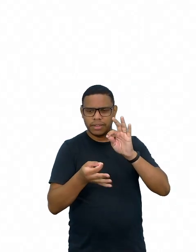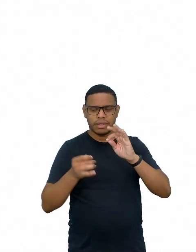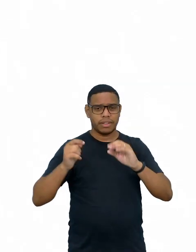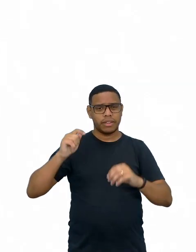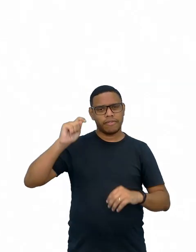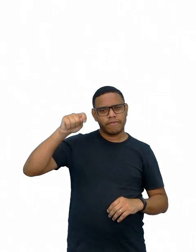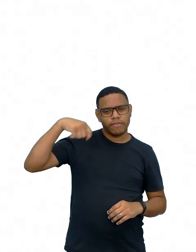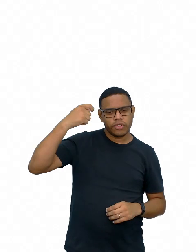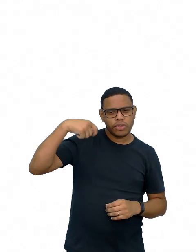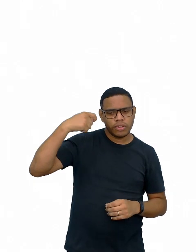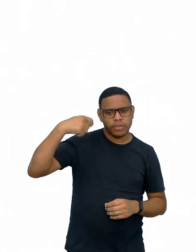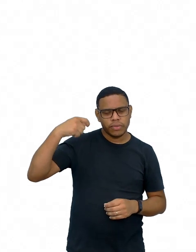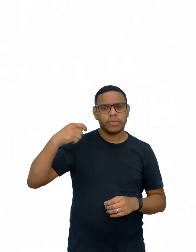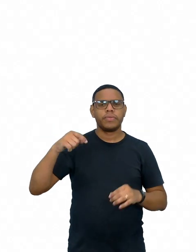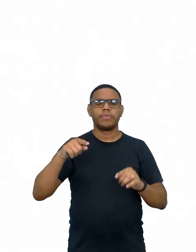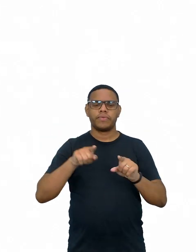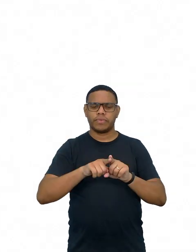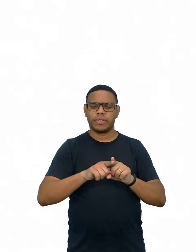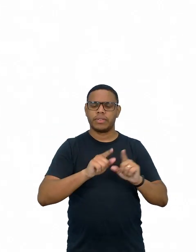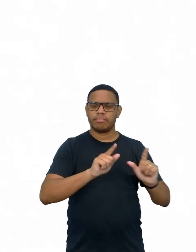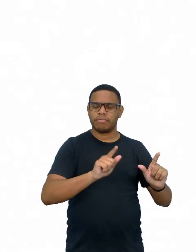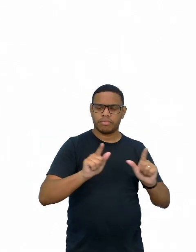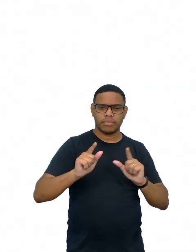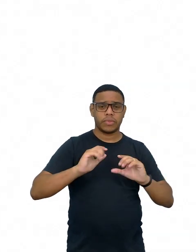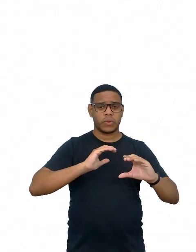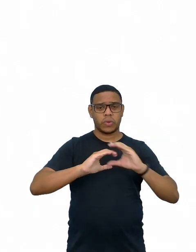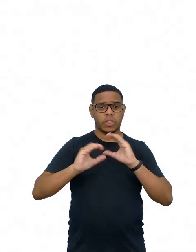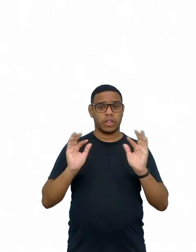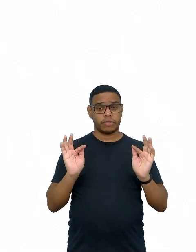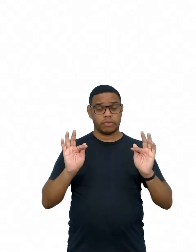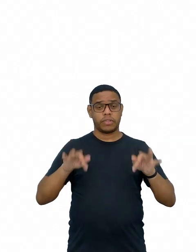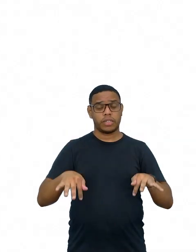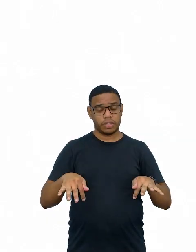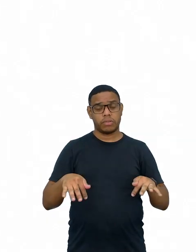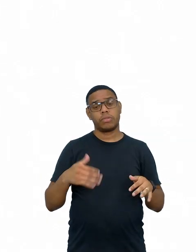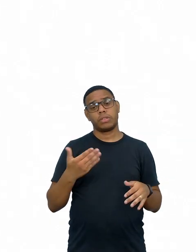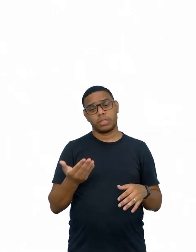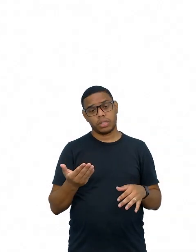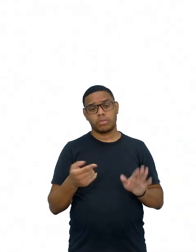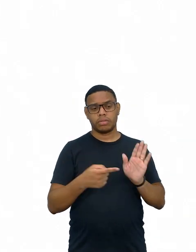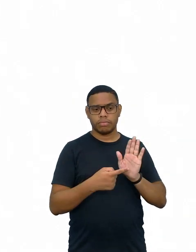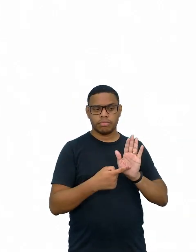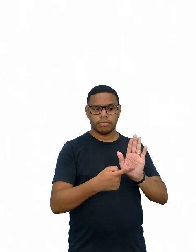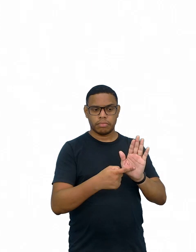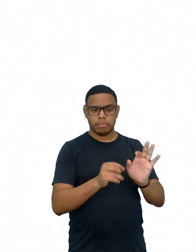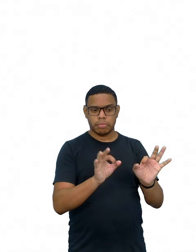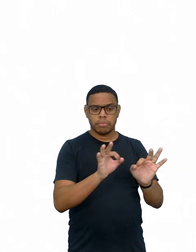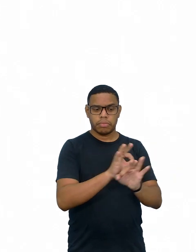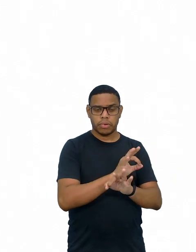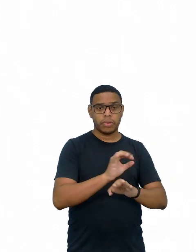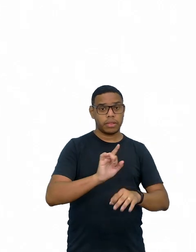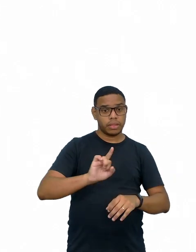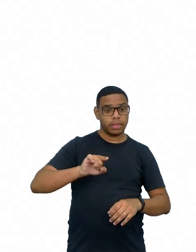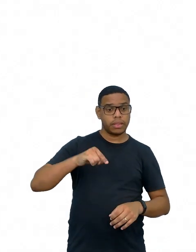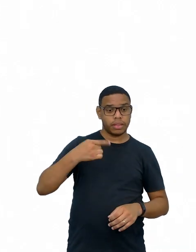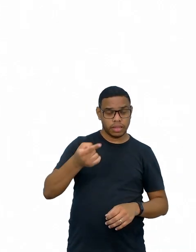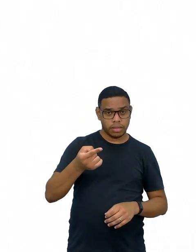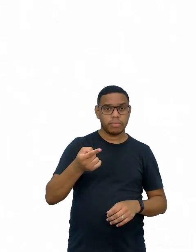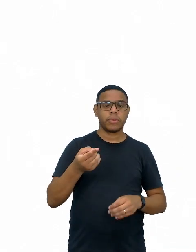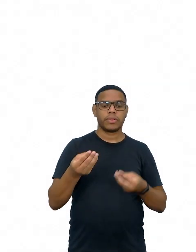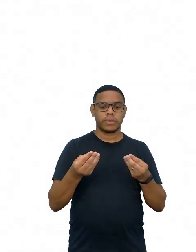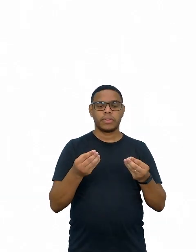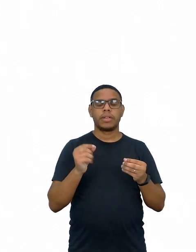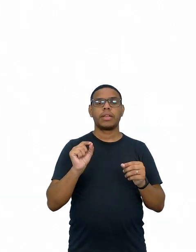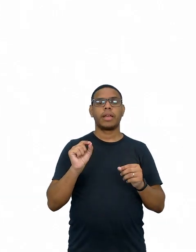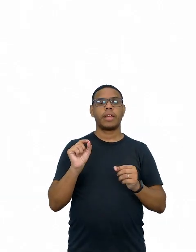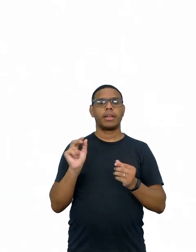pode fazer Padlet para publicação final. Então, eu já apresentei, aí eu já coloquei lá atrás, quem vai